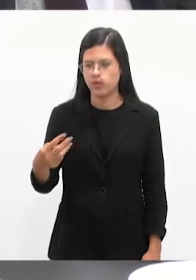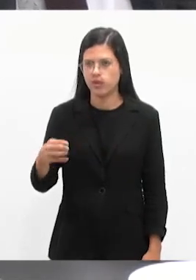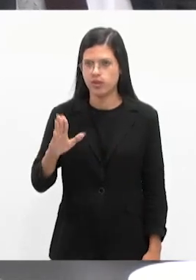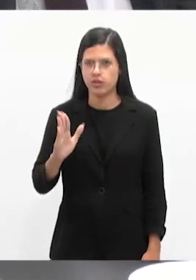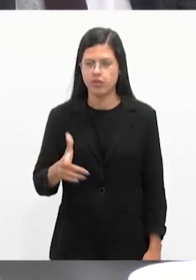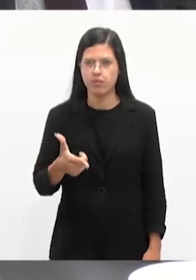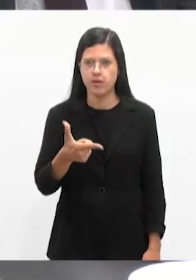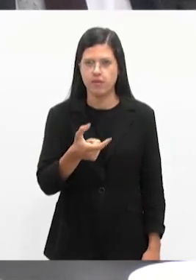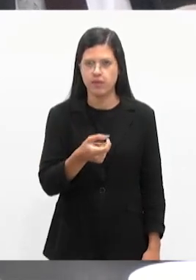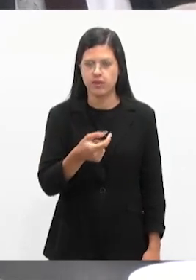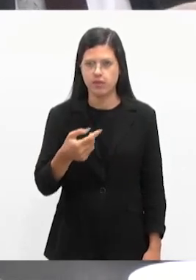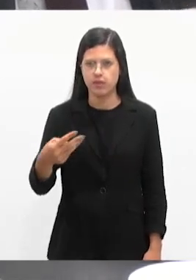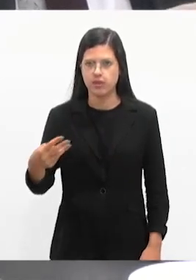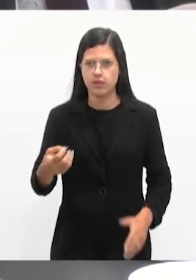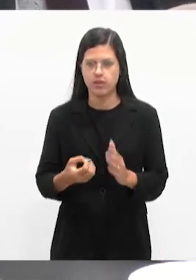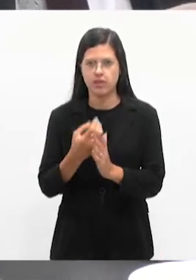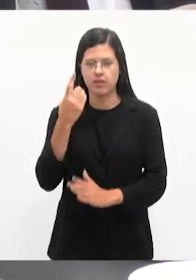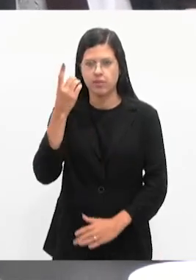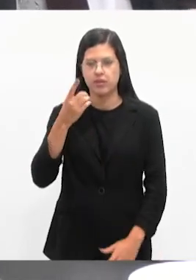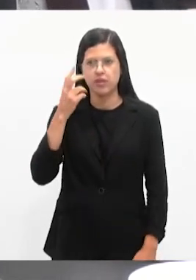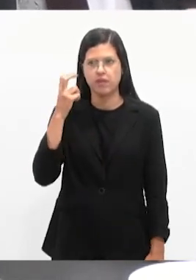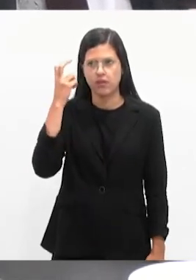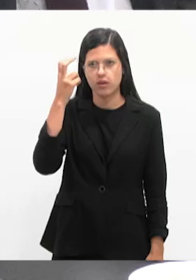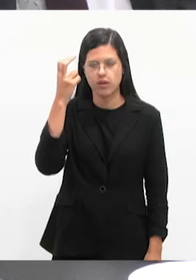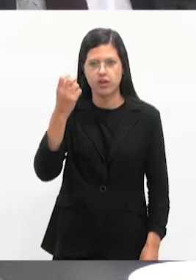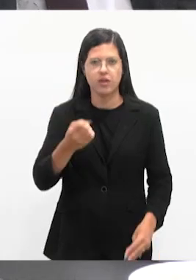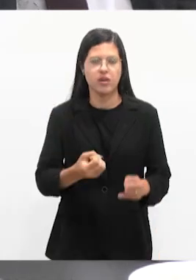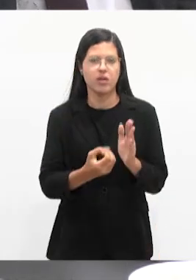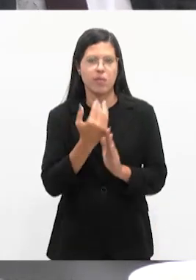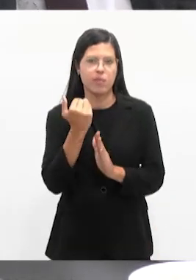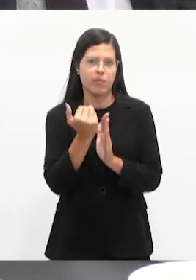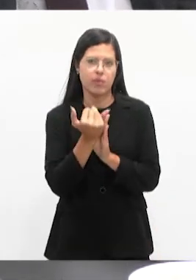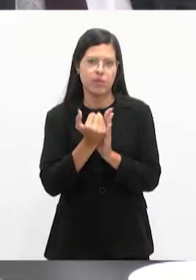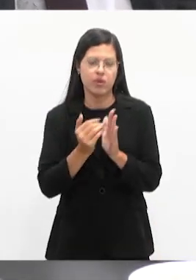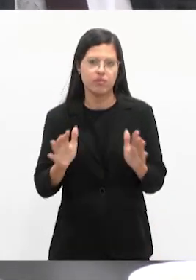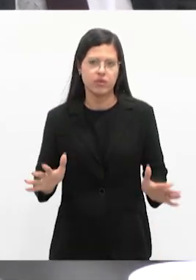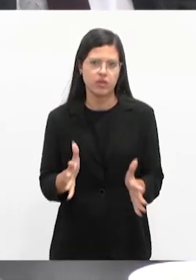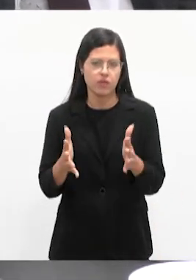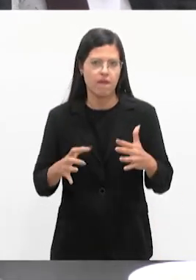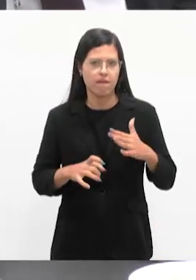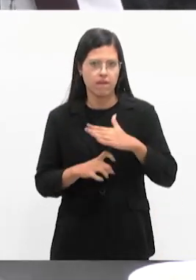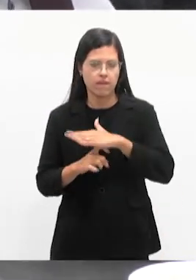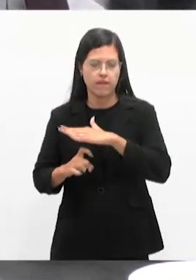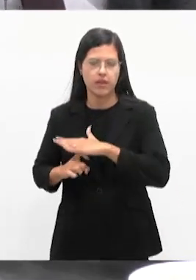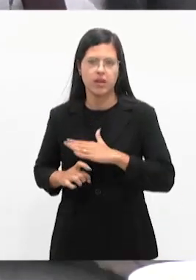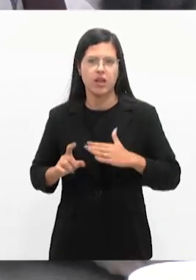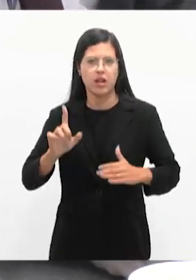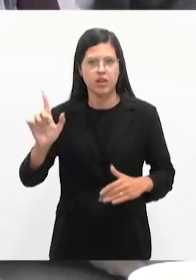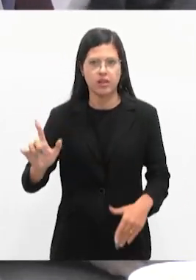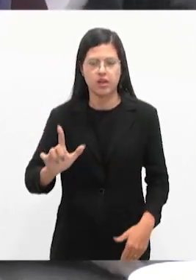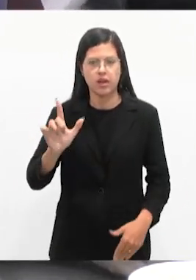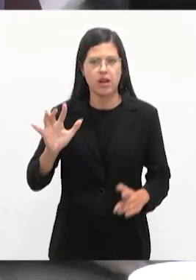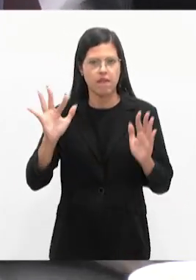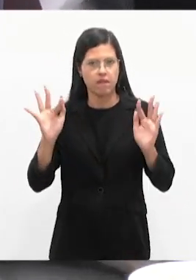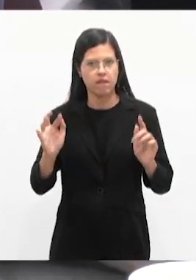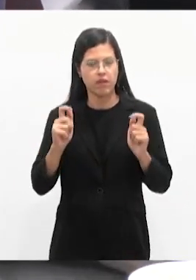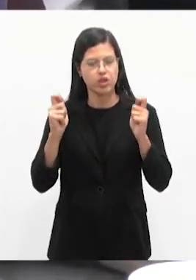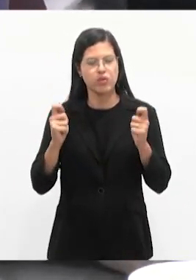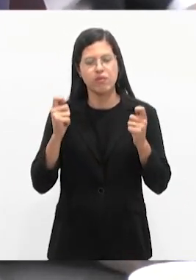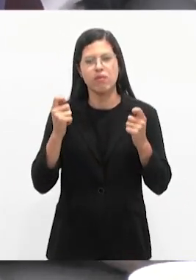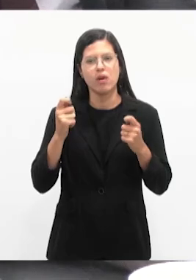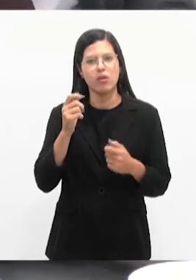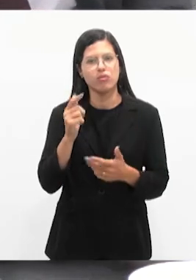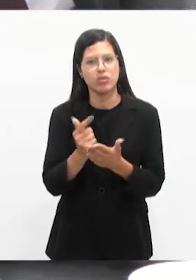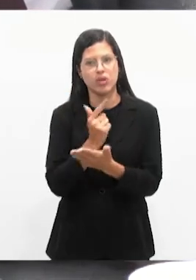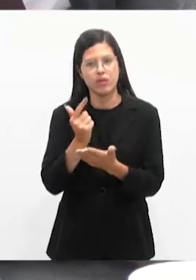2.823 de 23, de autoria da deputada Verônica Lima, que institui o programa de fomento às feiras literárias e festivais de livros do Estado do Rio de Janeiro, para parecer